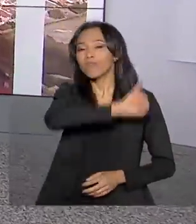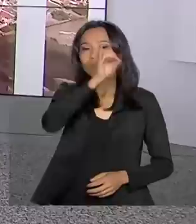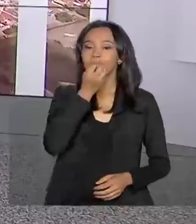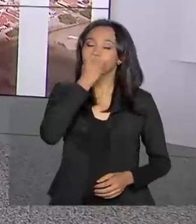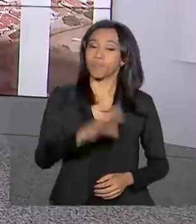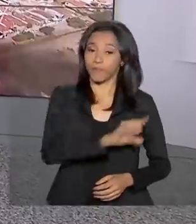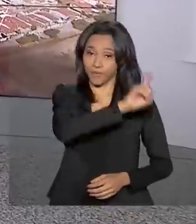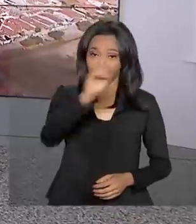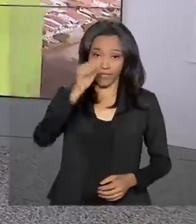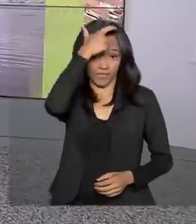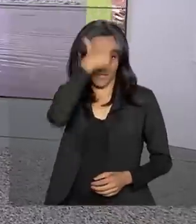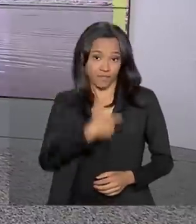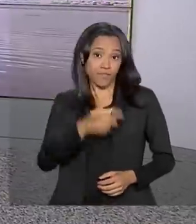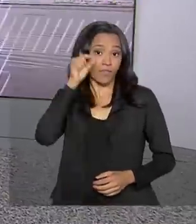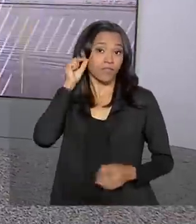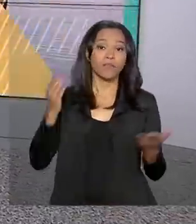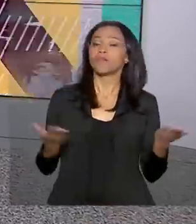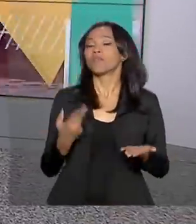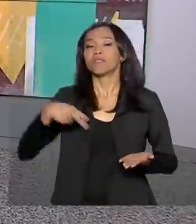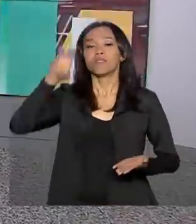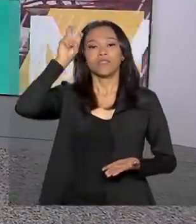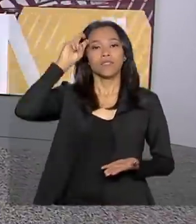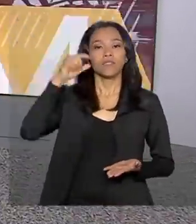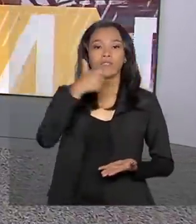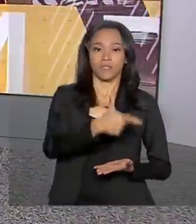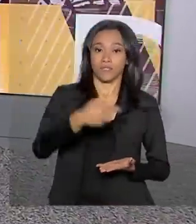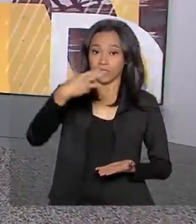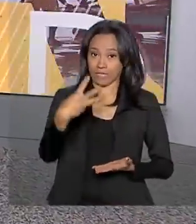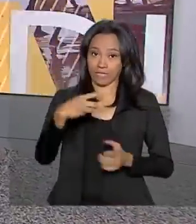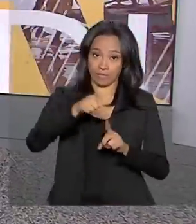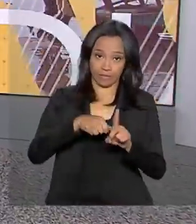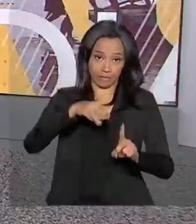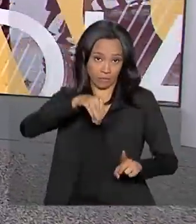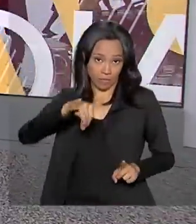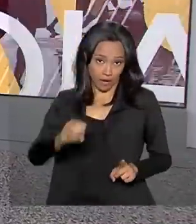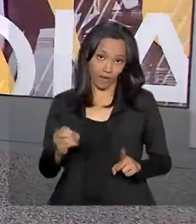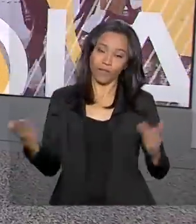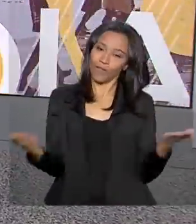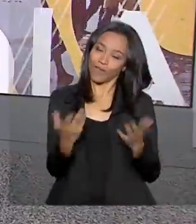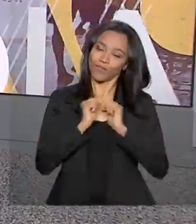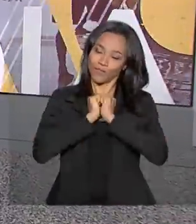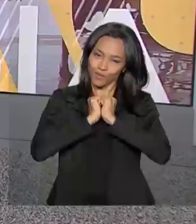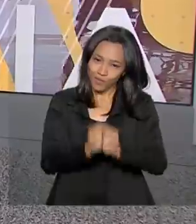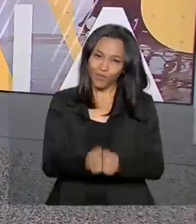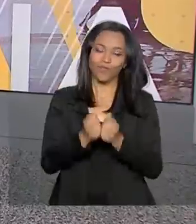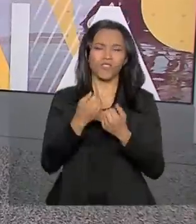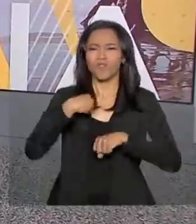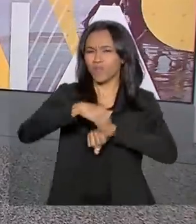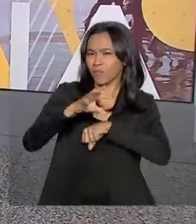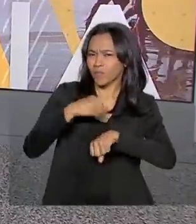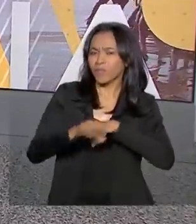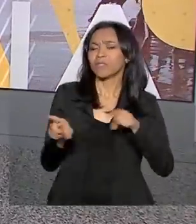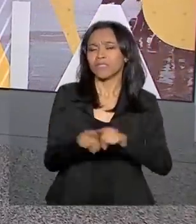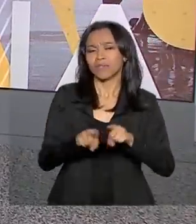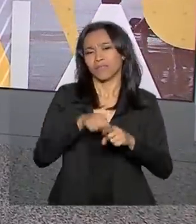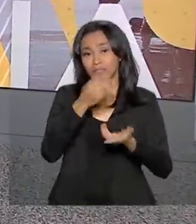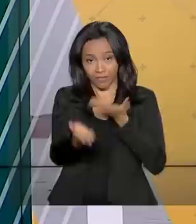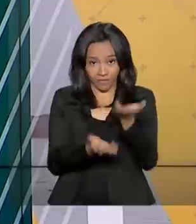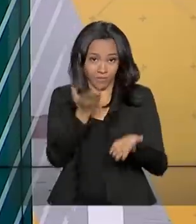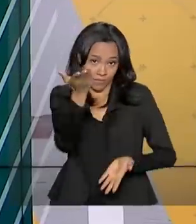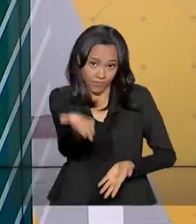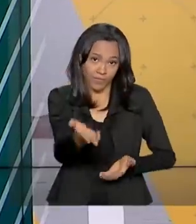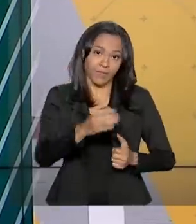Bom dia, eu sou Carla Batia. Hoje é quinta-feira, 23 de maio. A partir de agora, estamos juntos no Brasil em Dia, com muita informação e serviço para